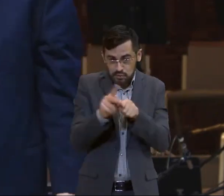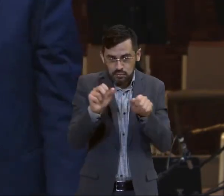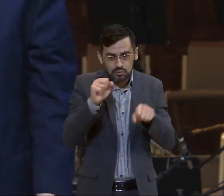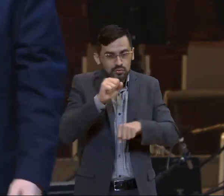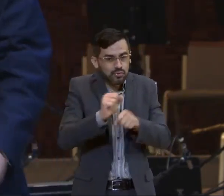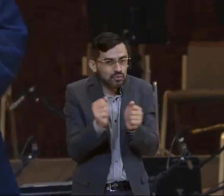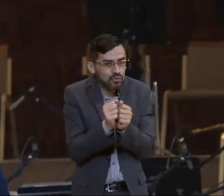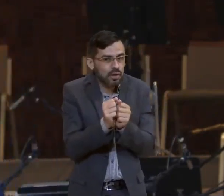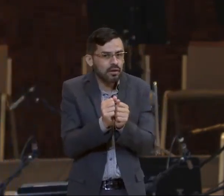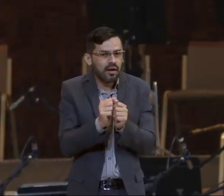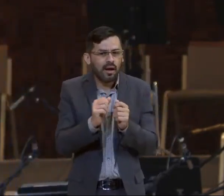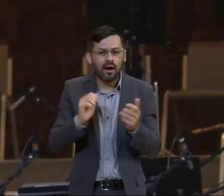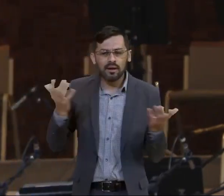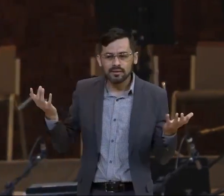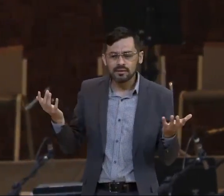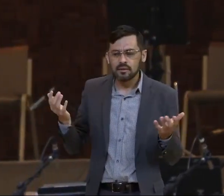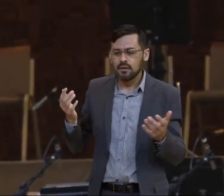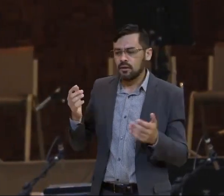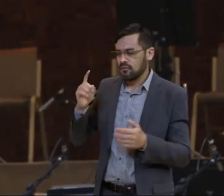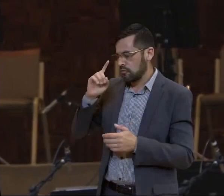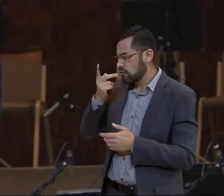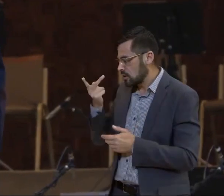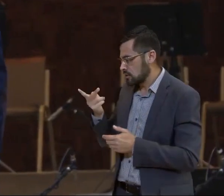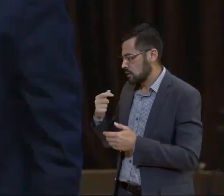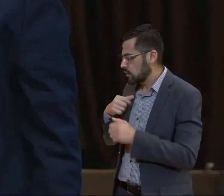repente Jesus diz assim, olha, eu quero te abençoar.